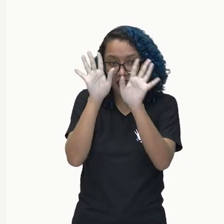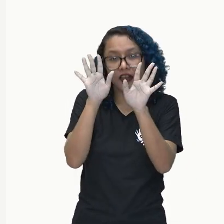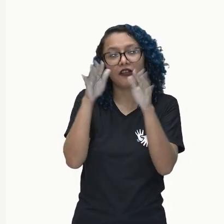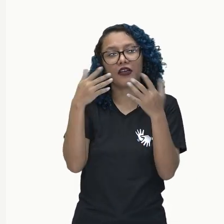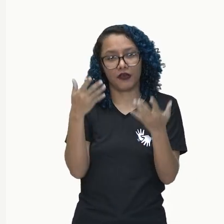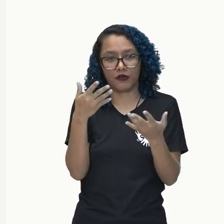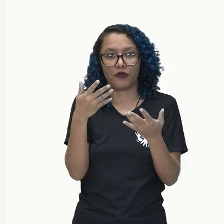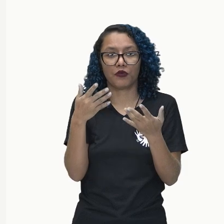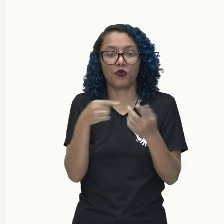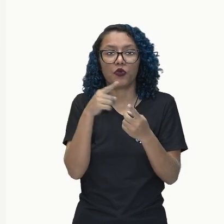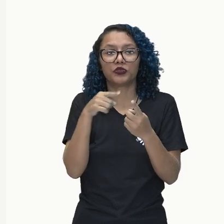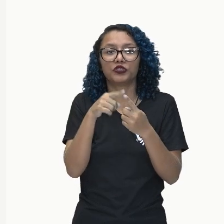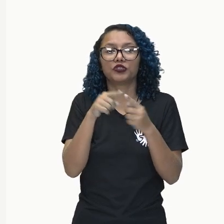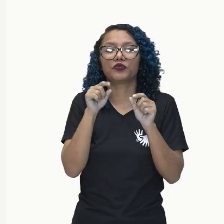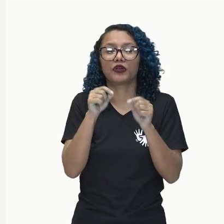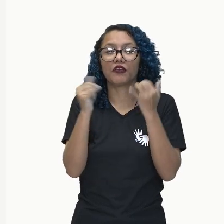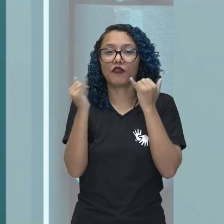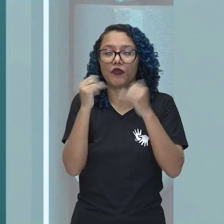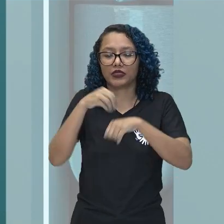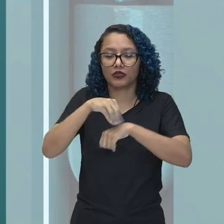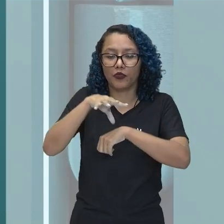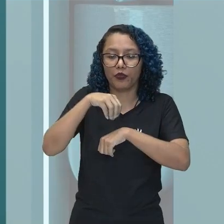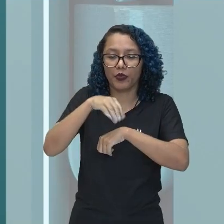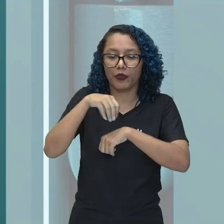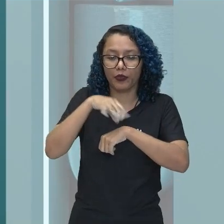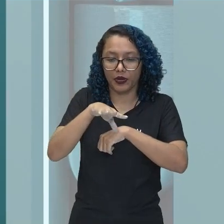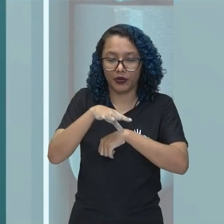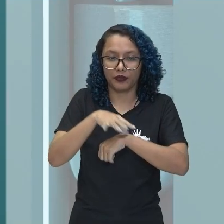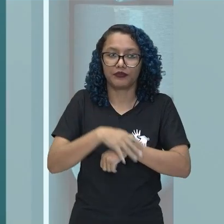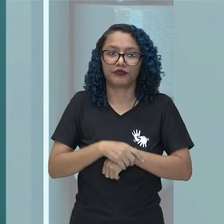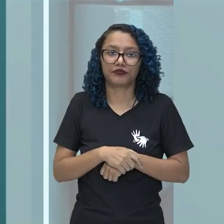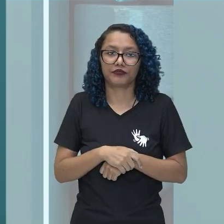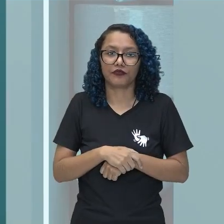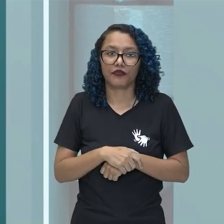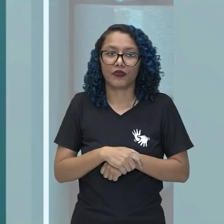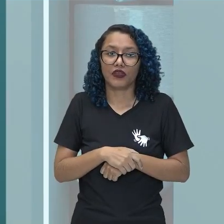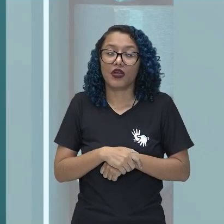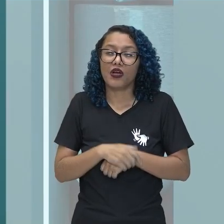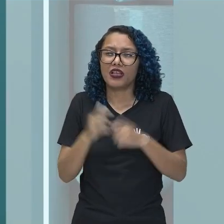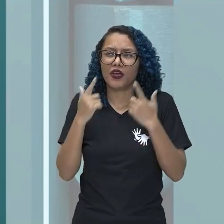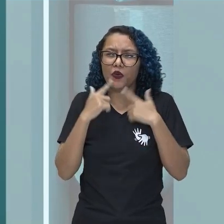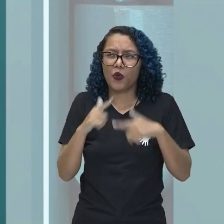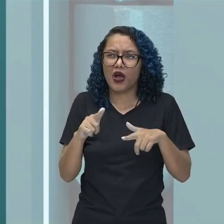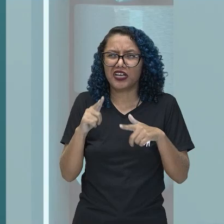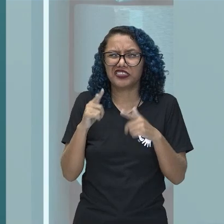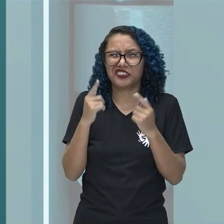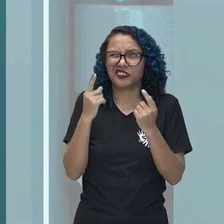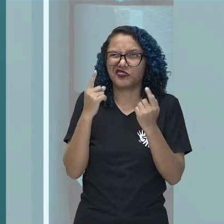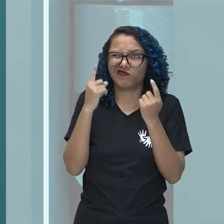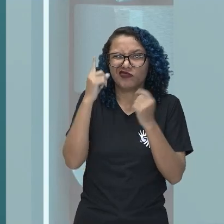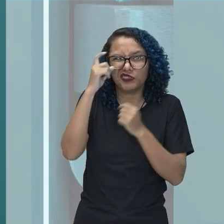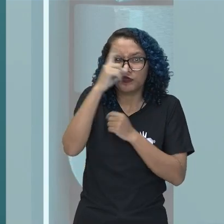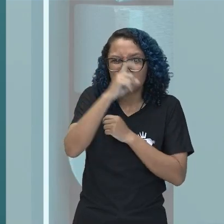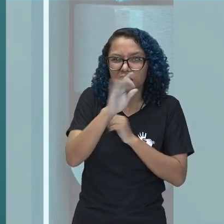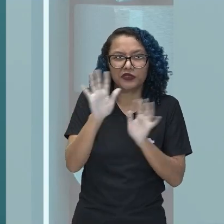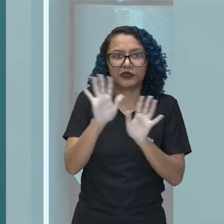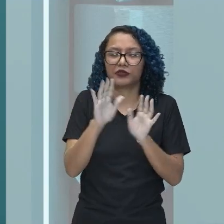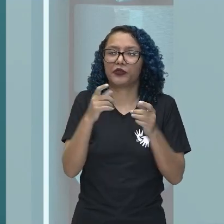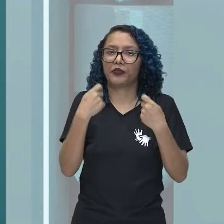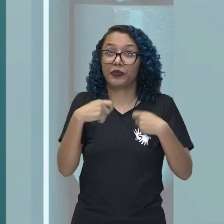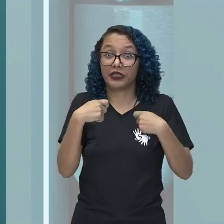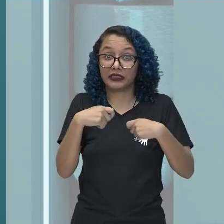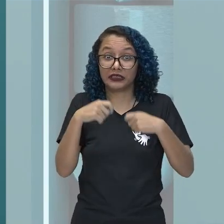de passar a informação, né? Então, a linguagem ela não pode ser uma linguagem difícil, de difícil acesso, é uma linguagem clara,